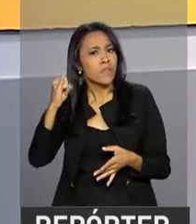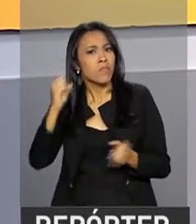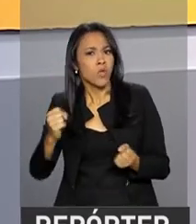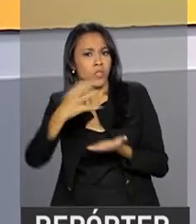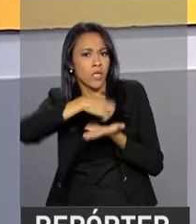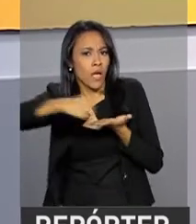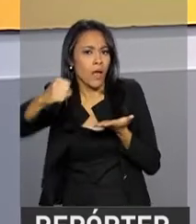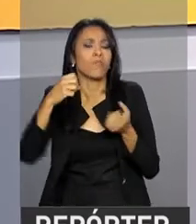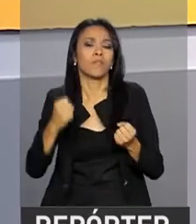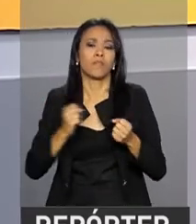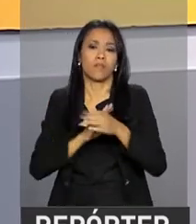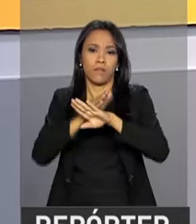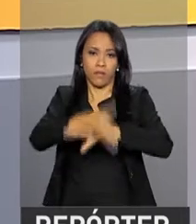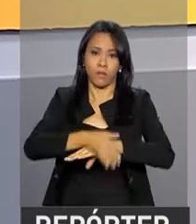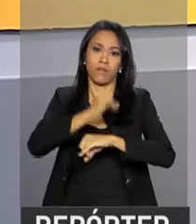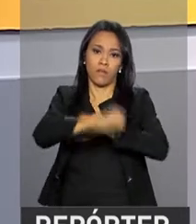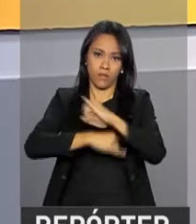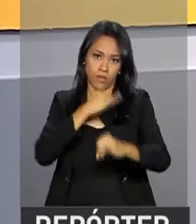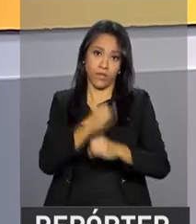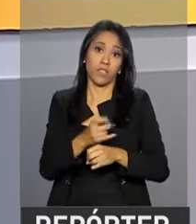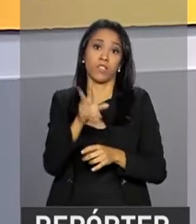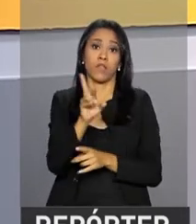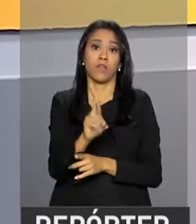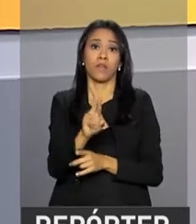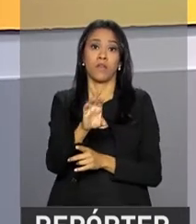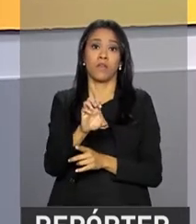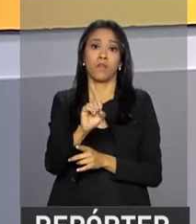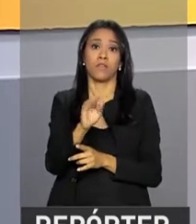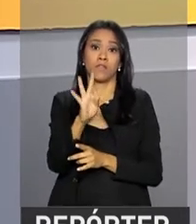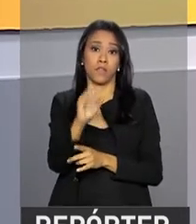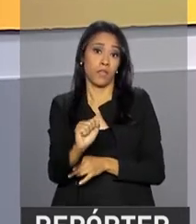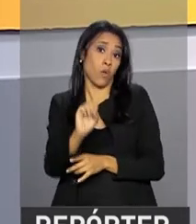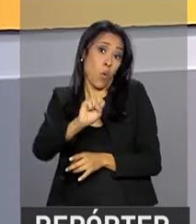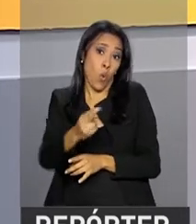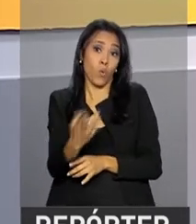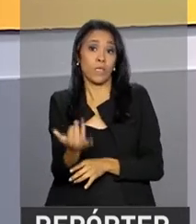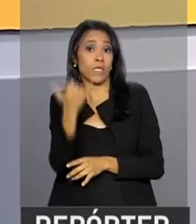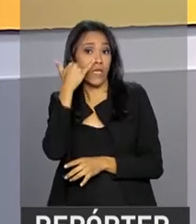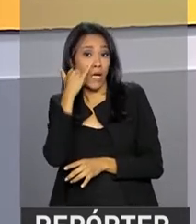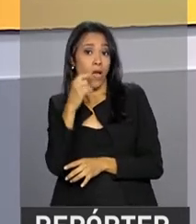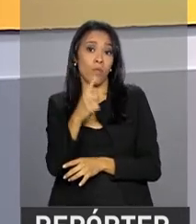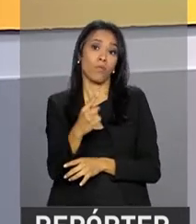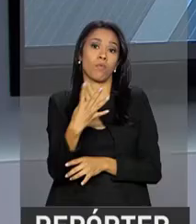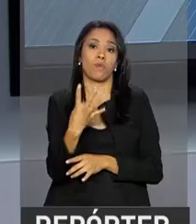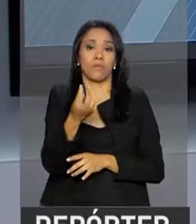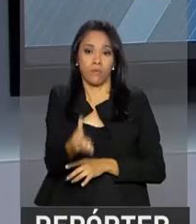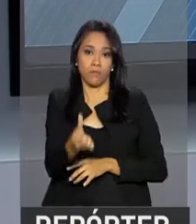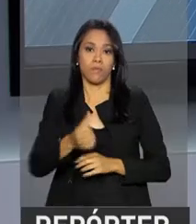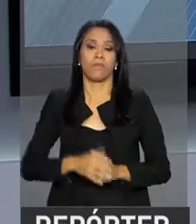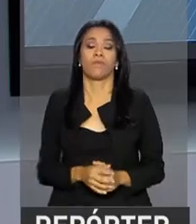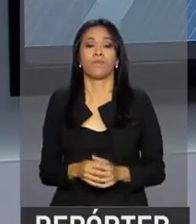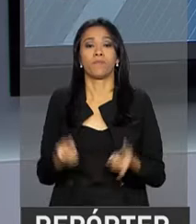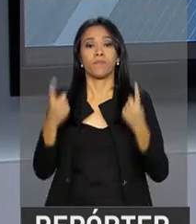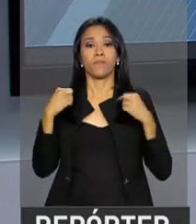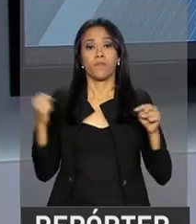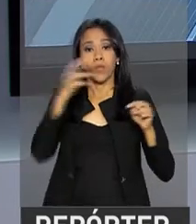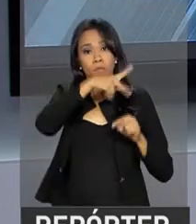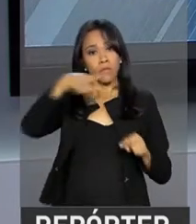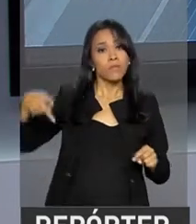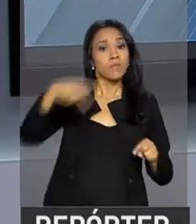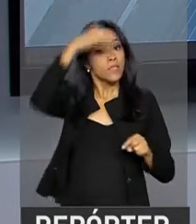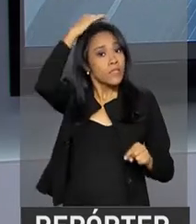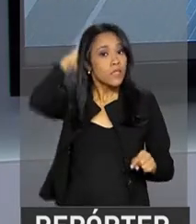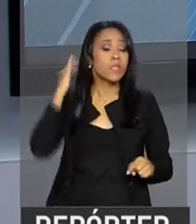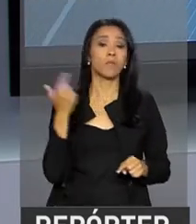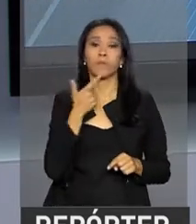acessar a página da receita na internet ou ligar para o receitafone no 146 o presidente michel